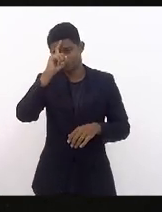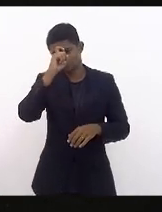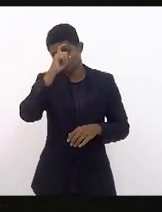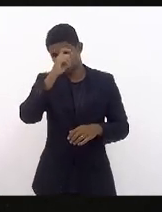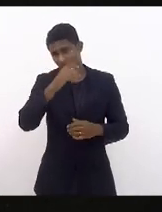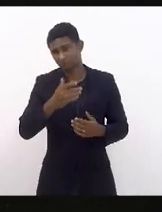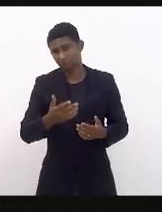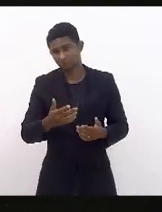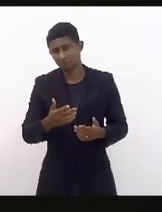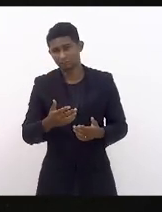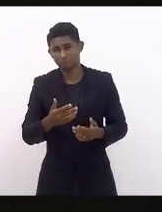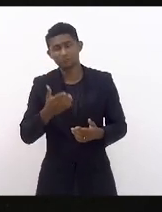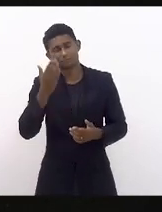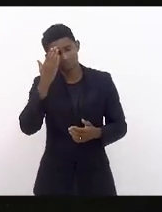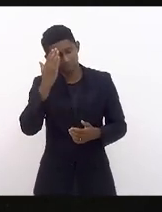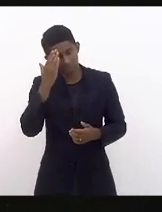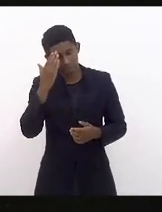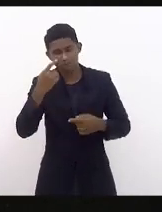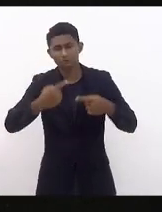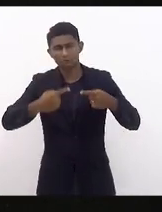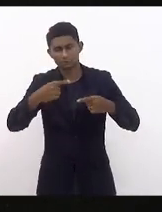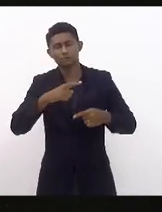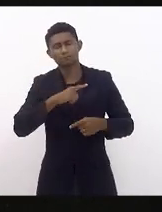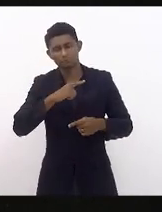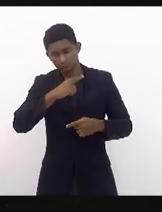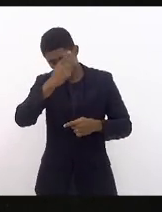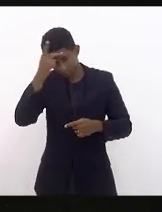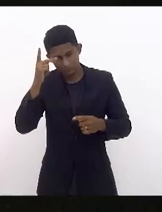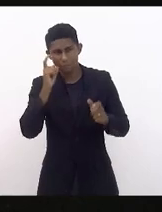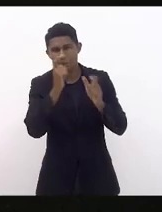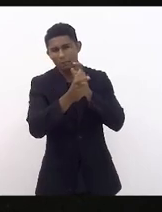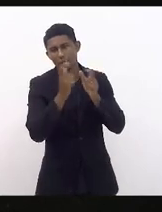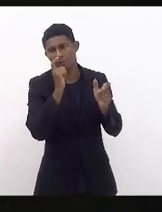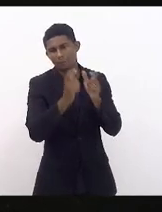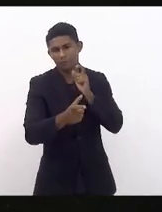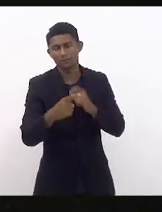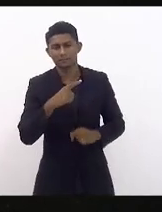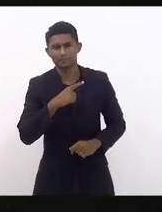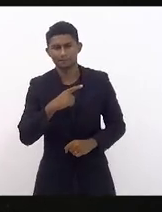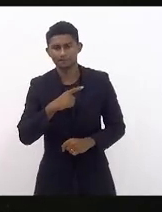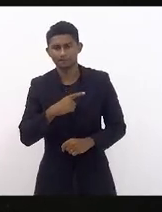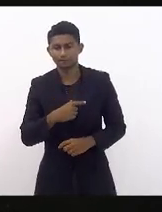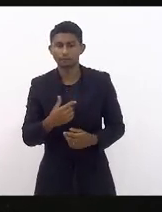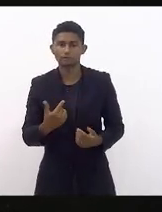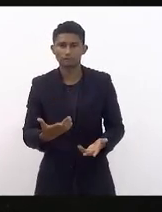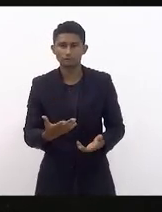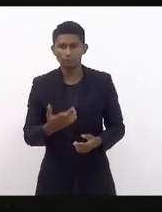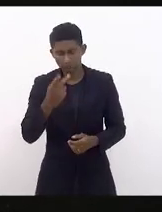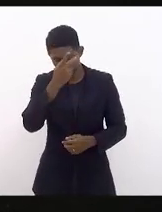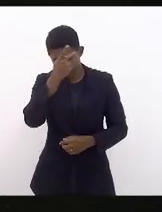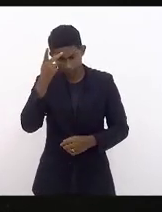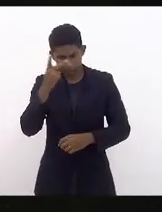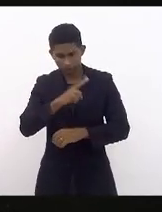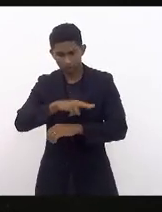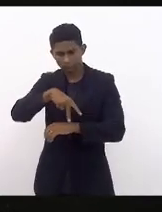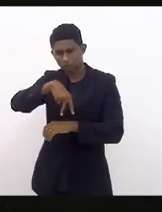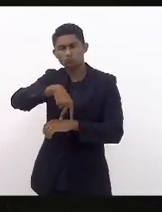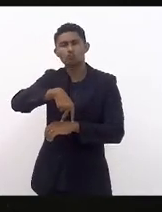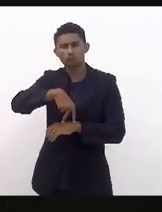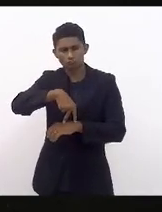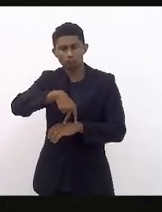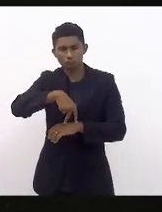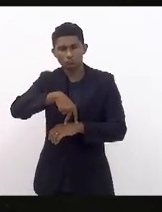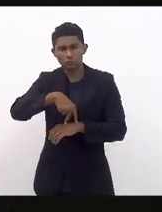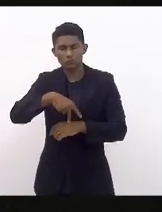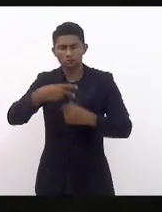calúnia. Na política isso acontece muito. Nenhuma reputação, por mais ilibada, é